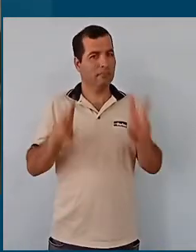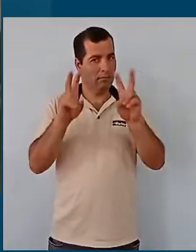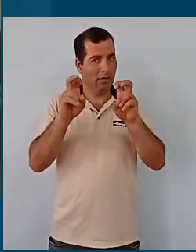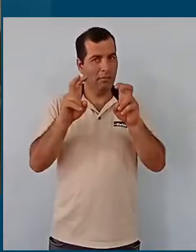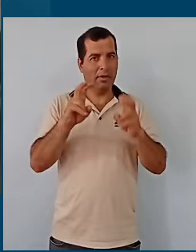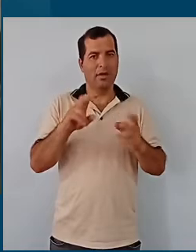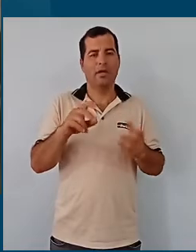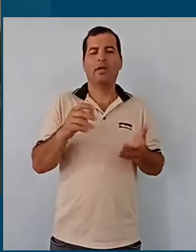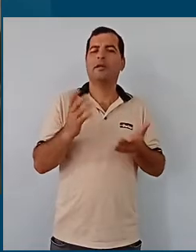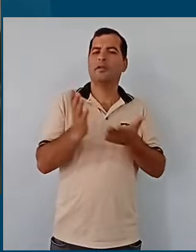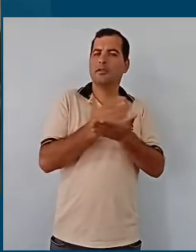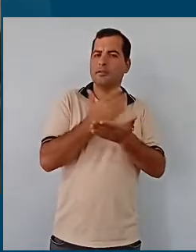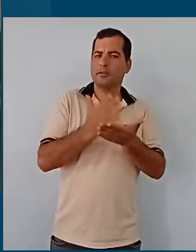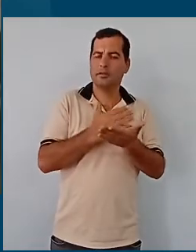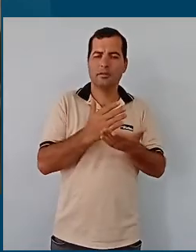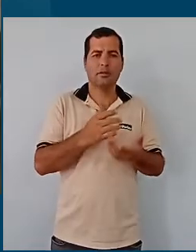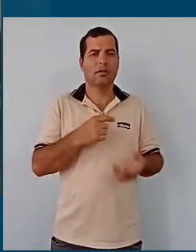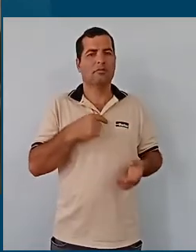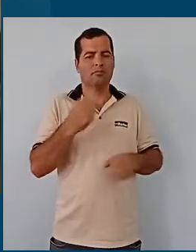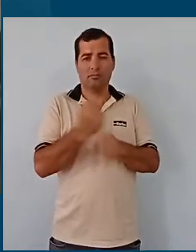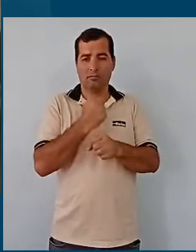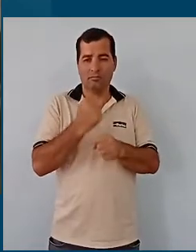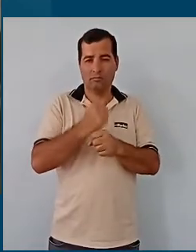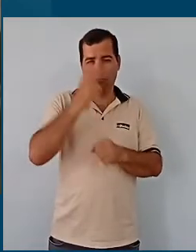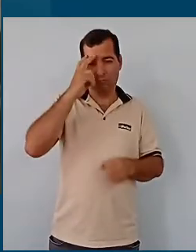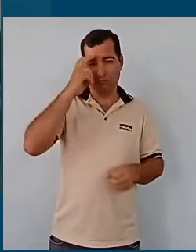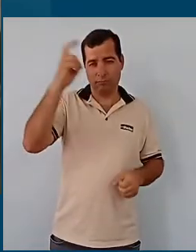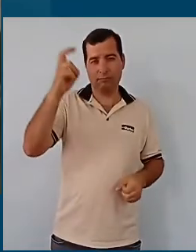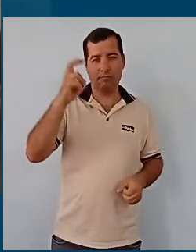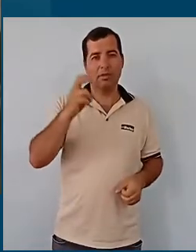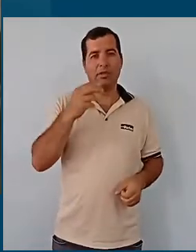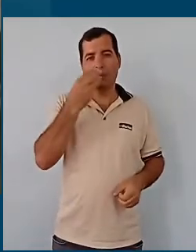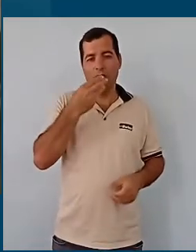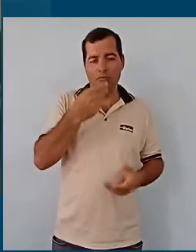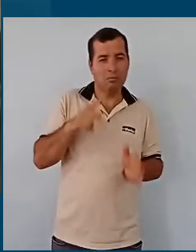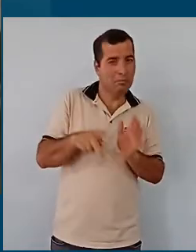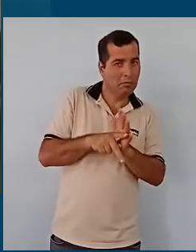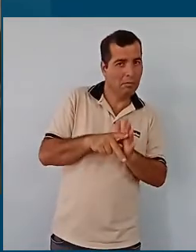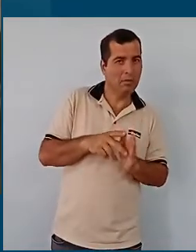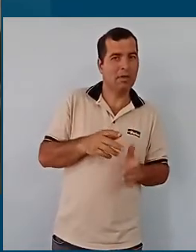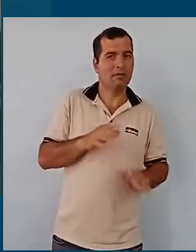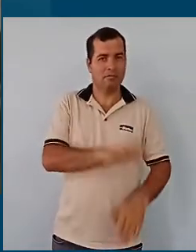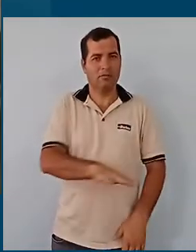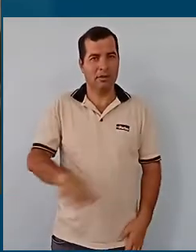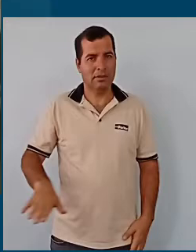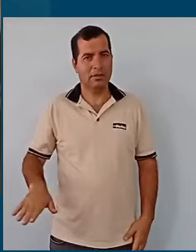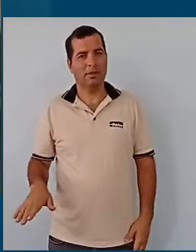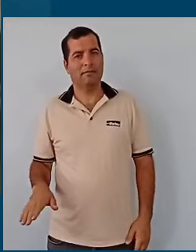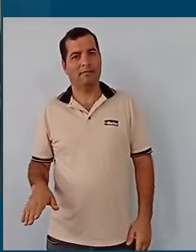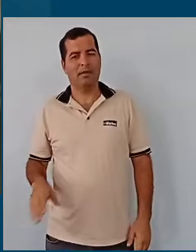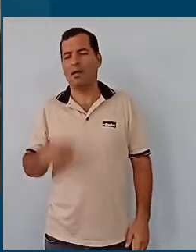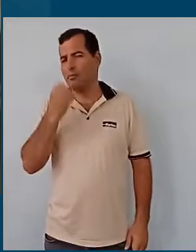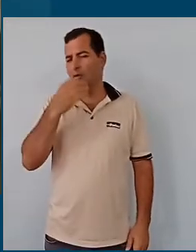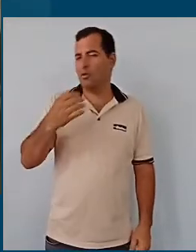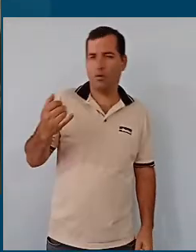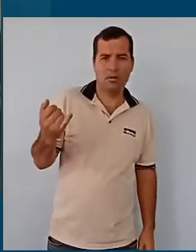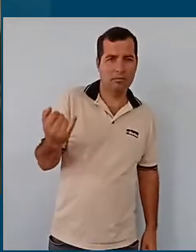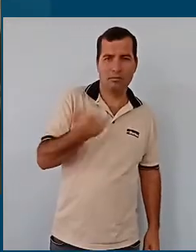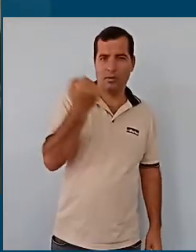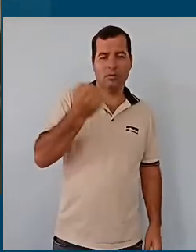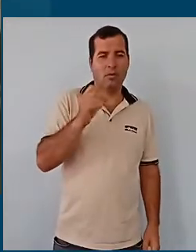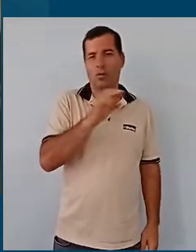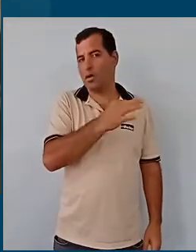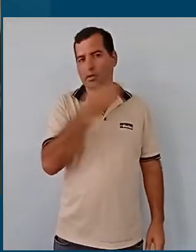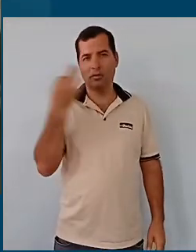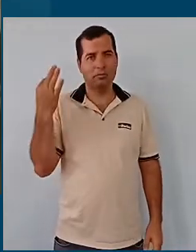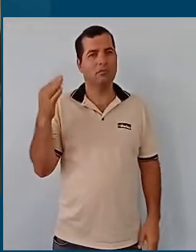na Construção de Saberes e Sabores da Infância. Com certeza vai estar imperdível essa atividade, vai ser aqui no